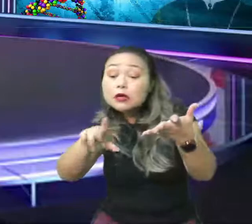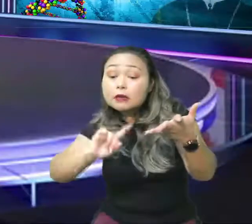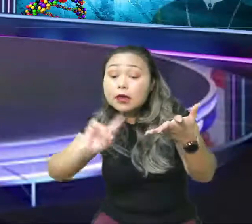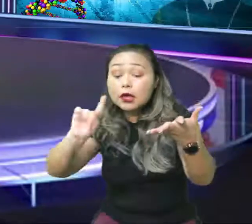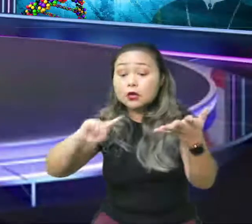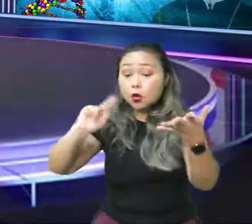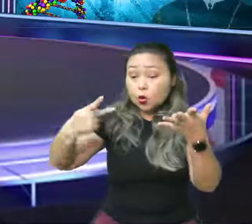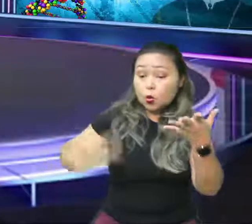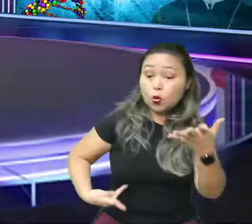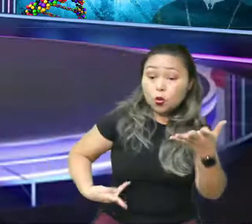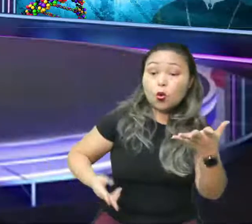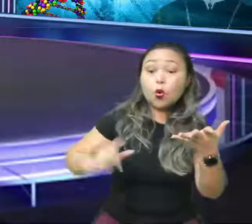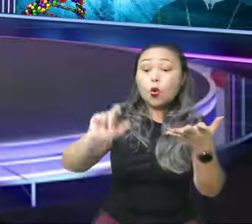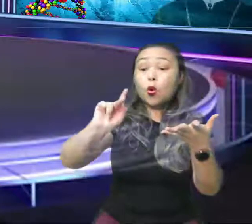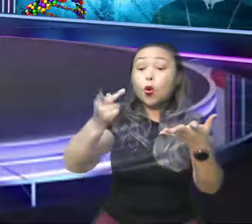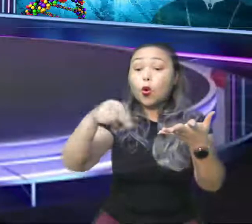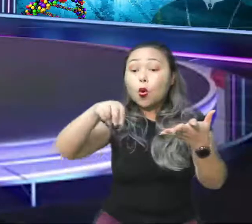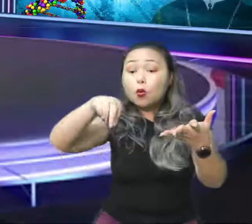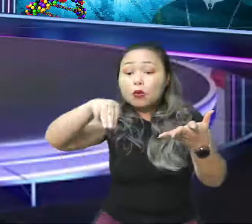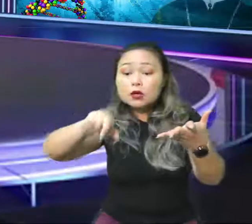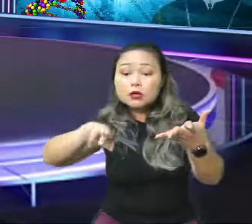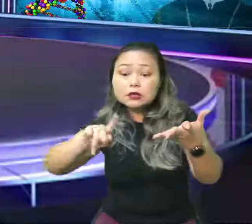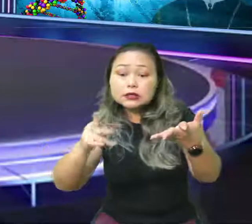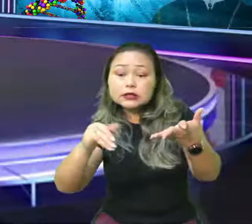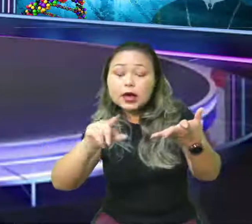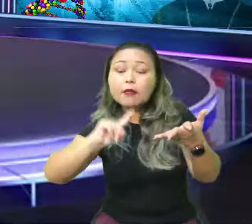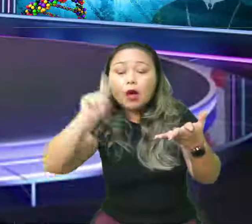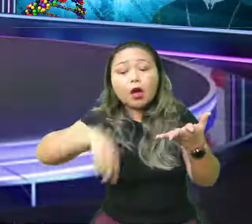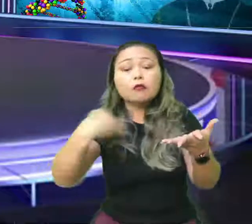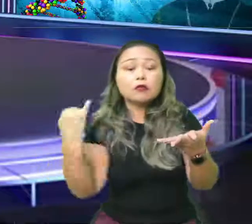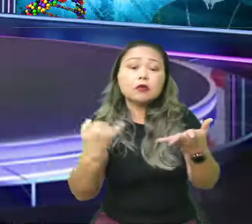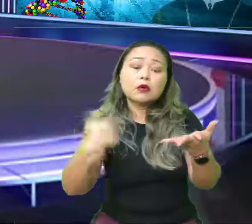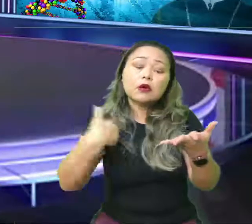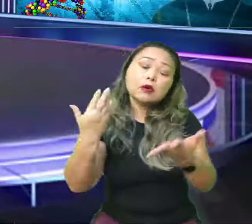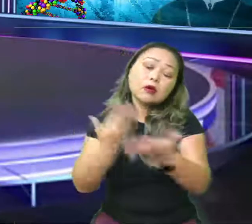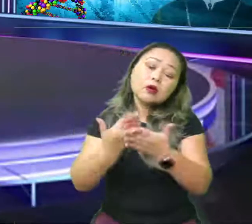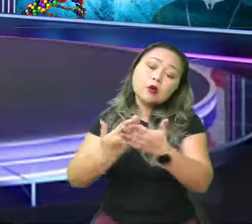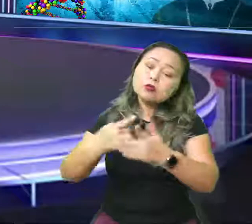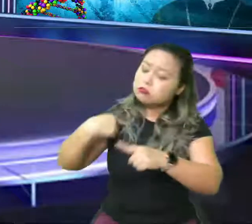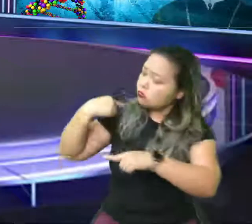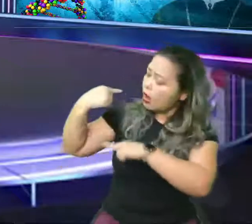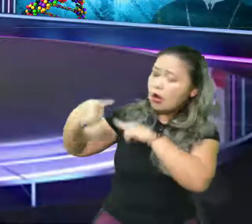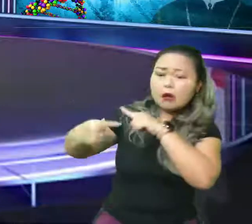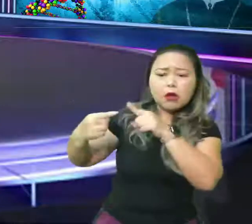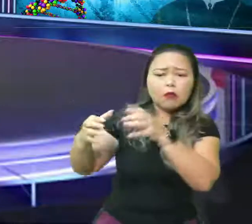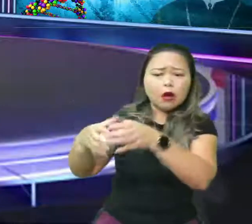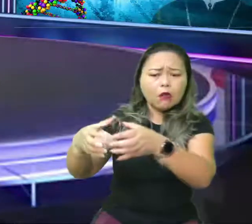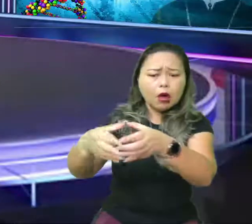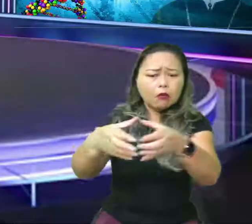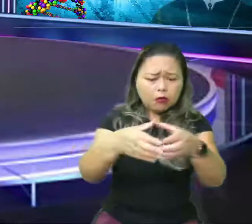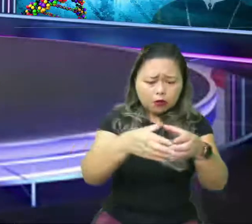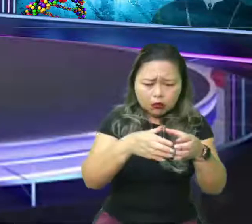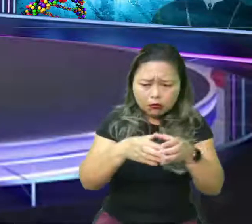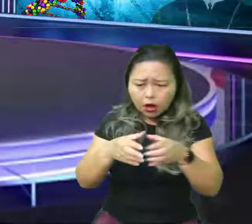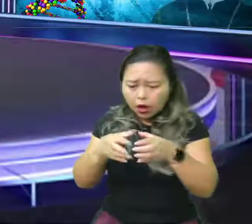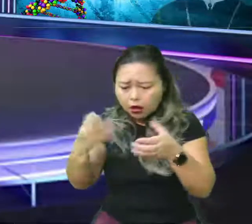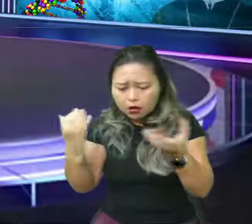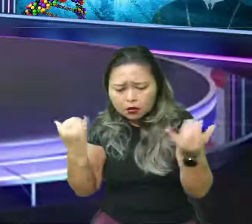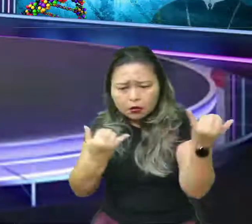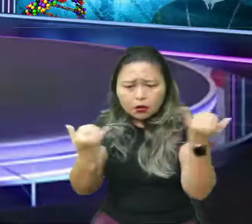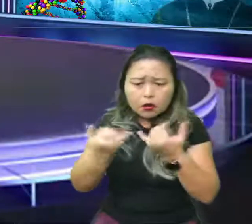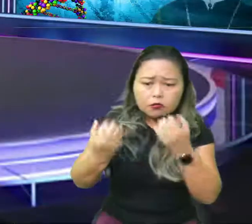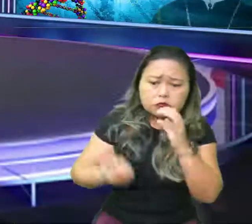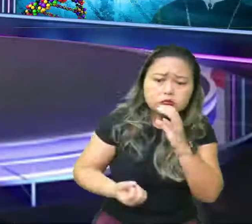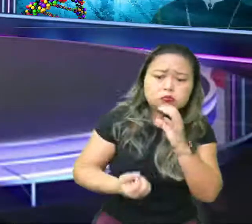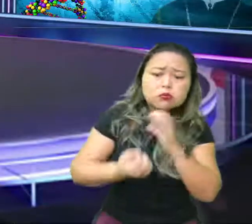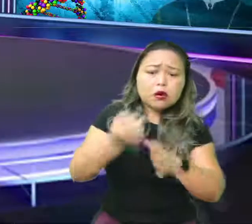humana, Homo sapiens. Então, é muito importante o estudo de todos eles, as informações que eles trouxeram à